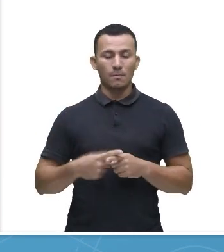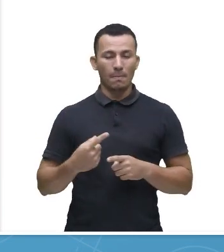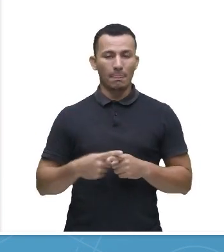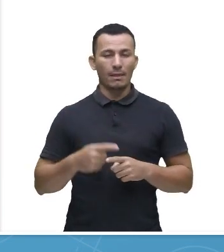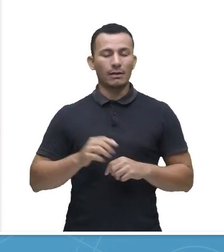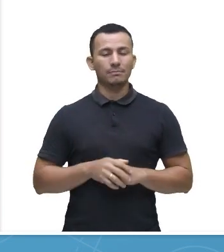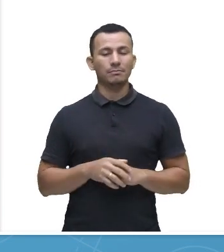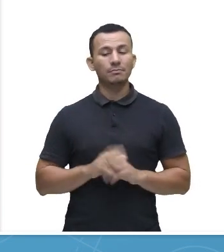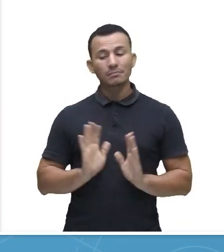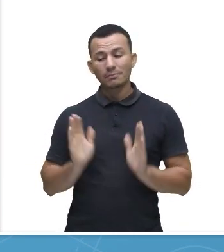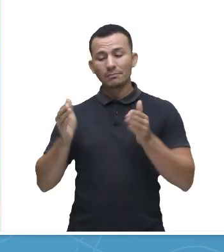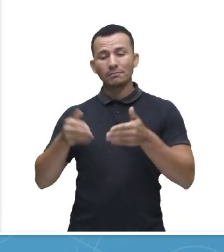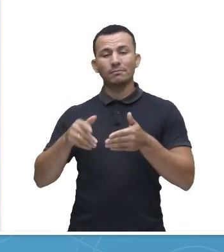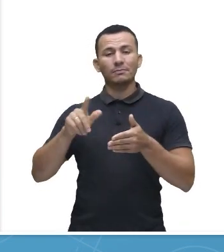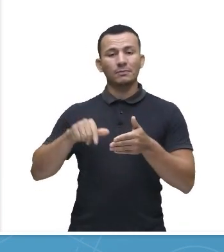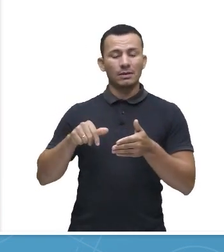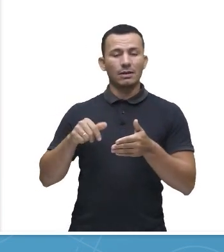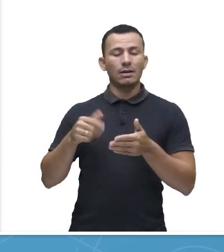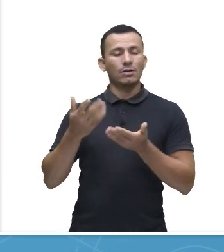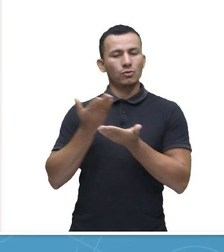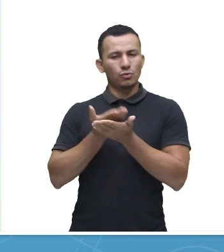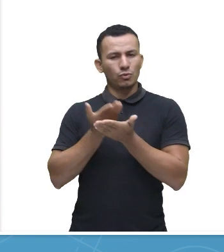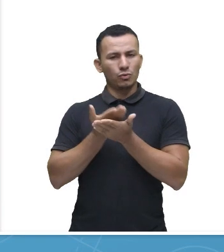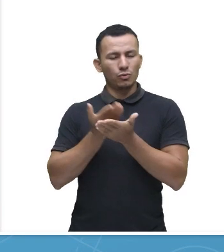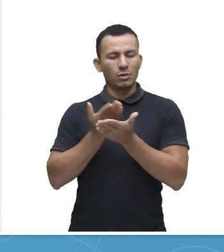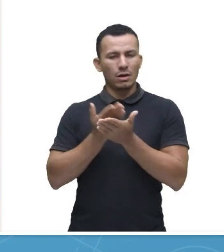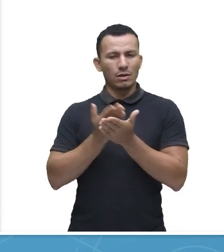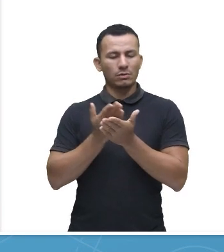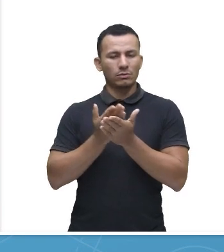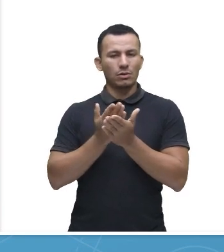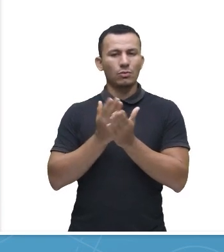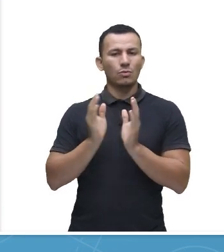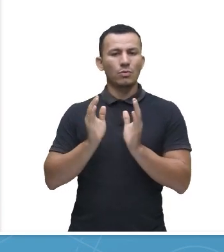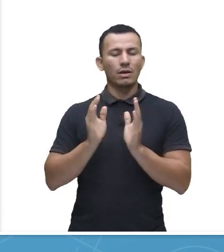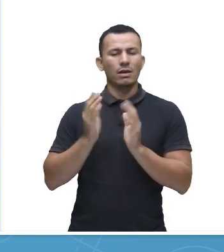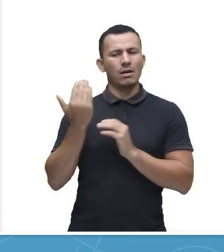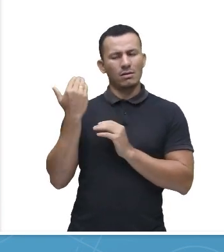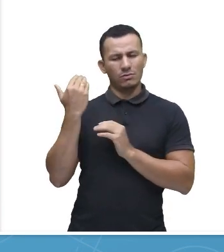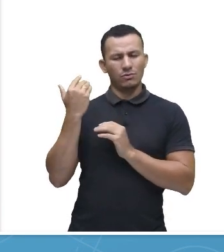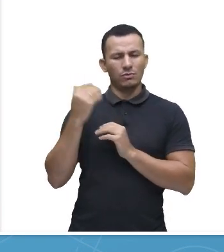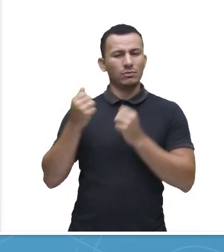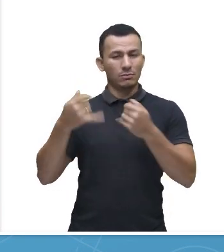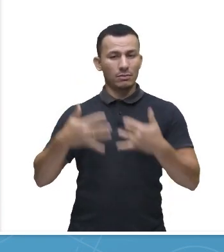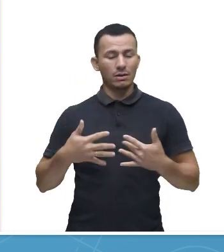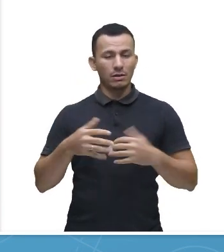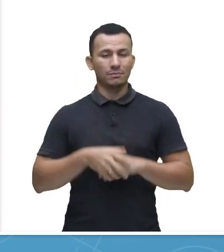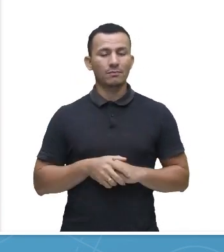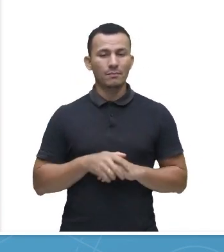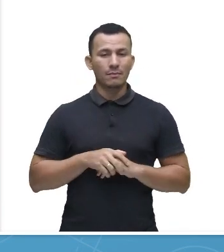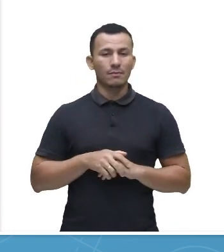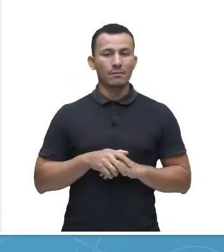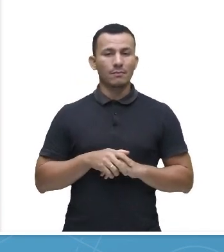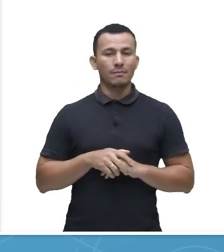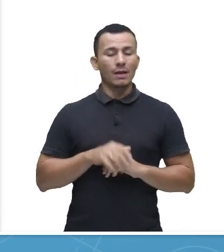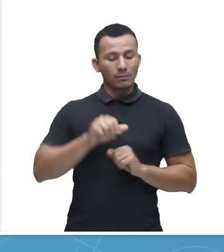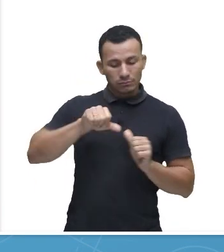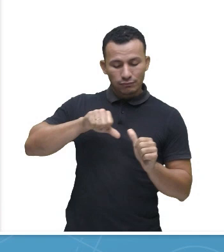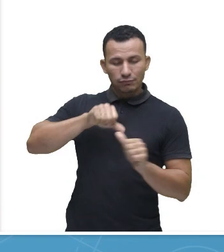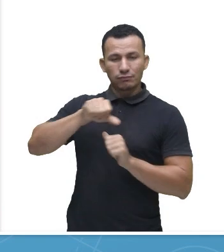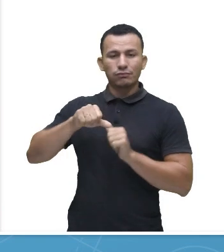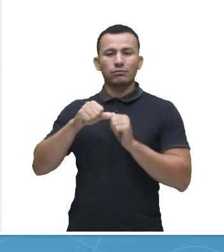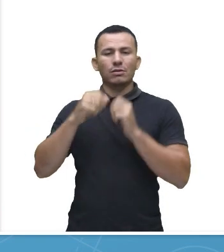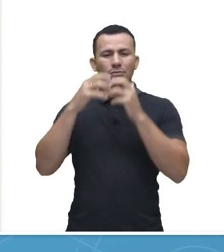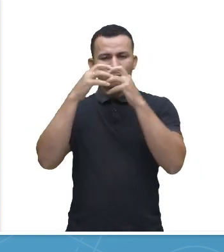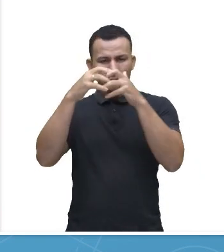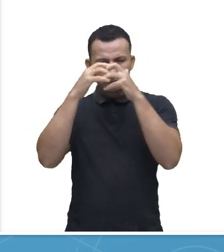questão está relacionada ao que vimos na aula no ponto de mudanças psicossociais, tais como modificação afetiva e